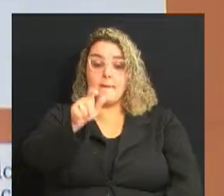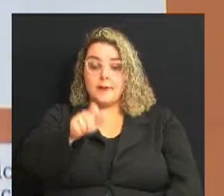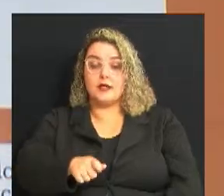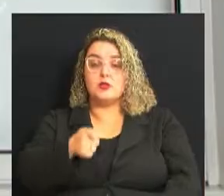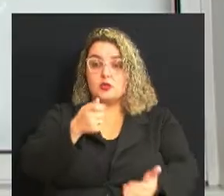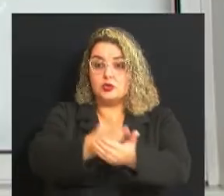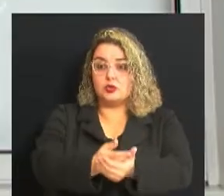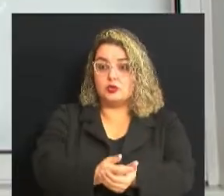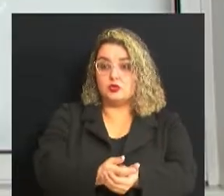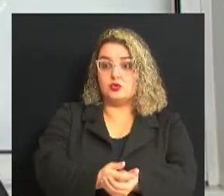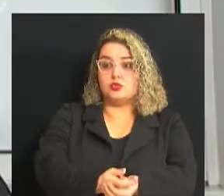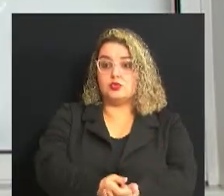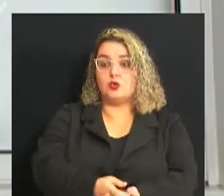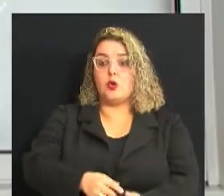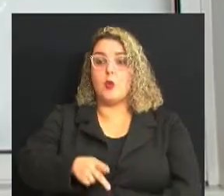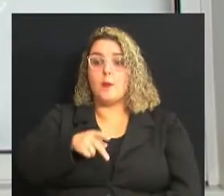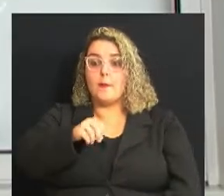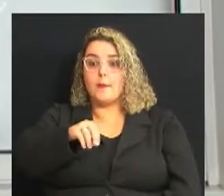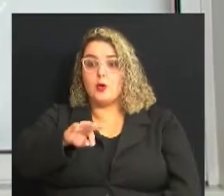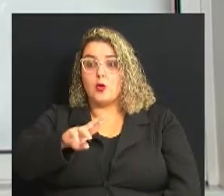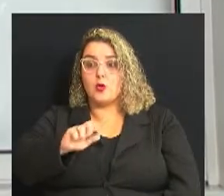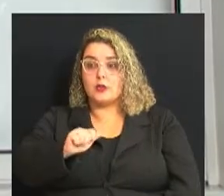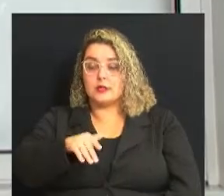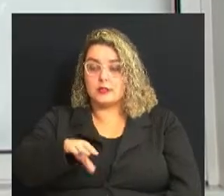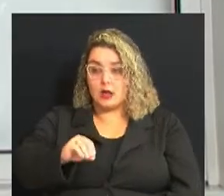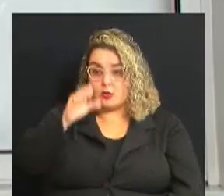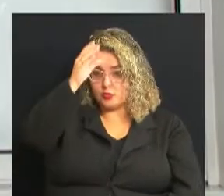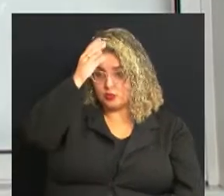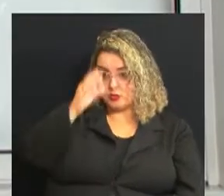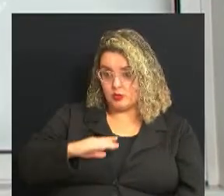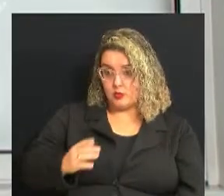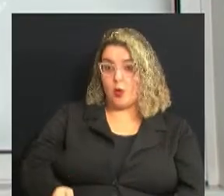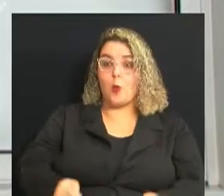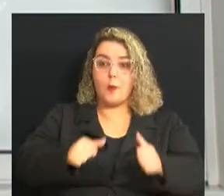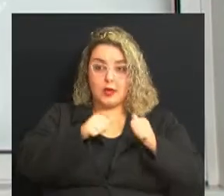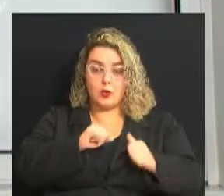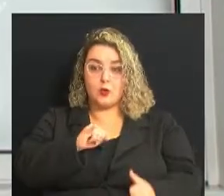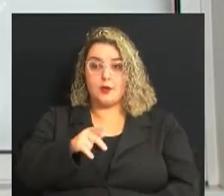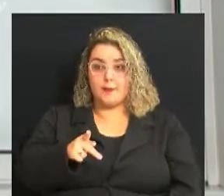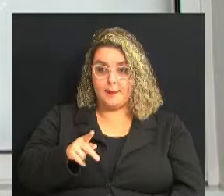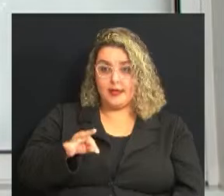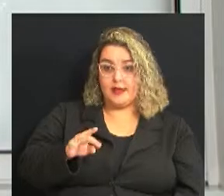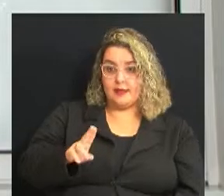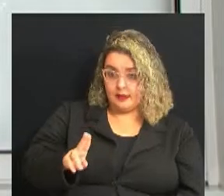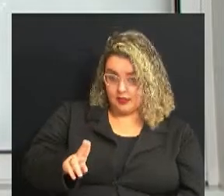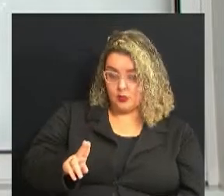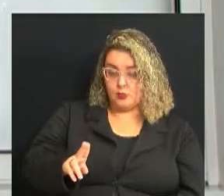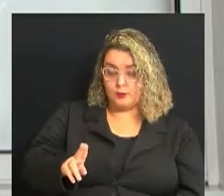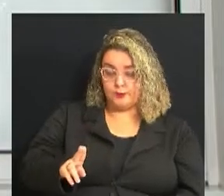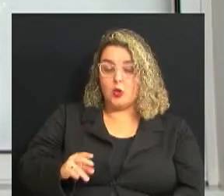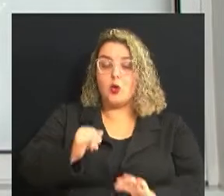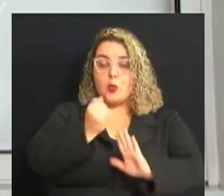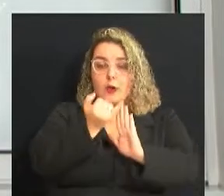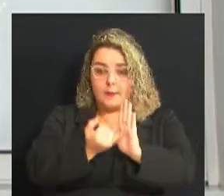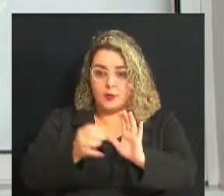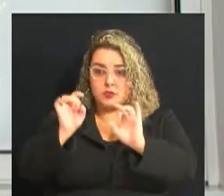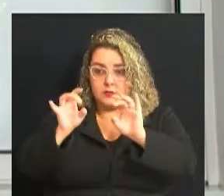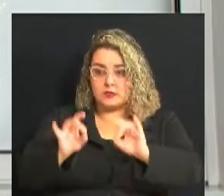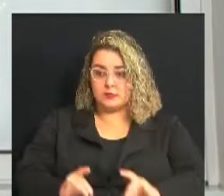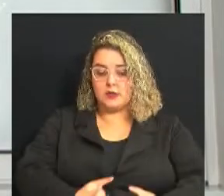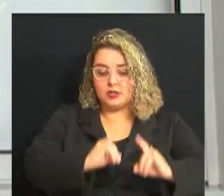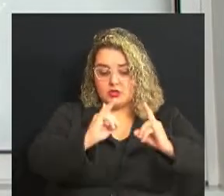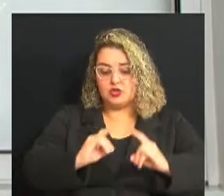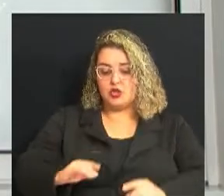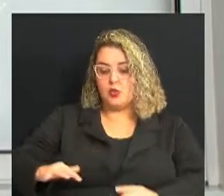do Cidadão. O benefício é a isenção do IPTU, que é o Imposto Predial Territorial Urbano, limitado a